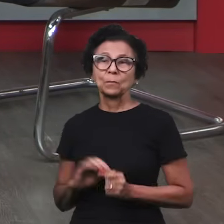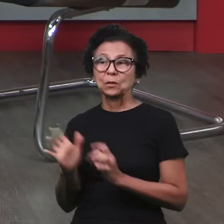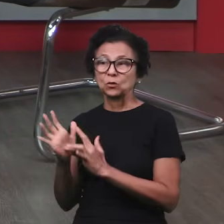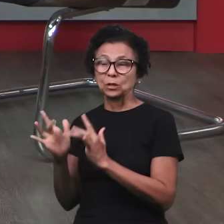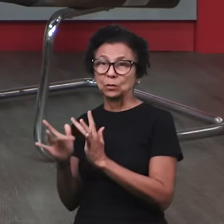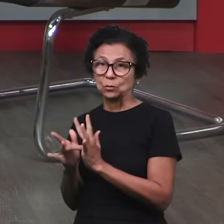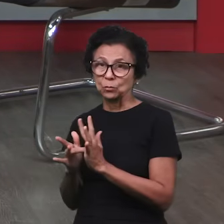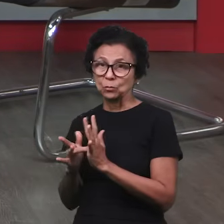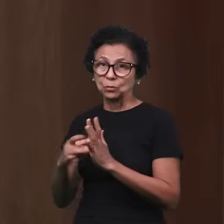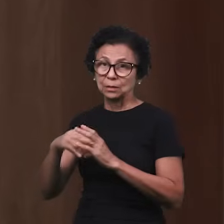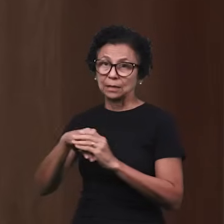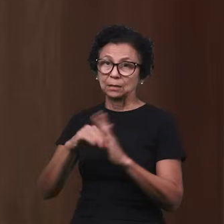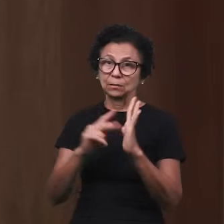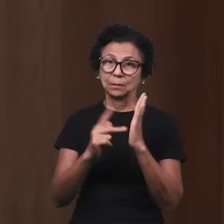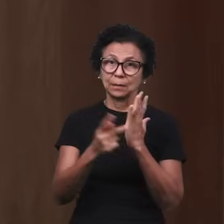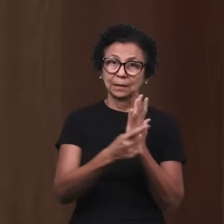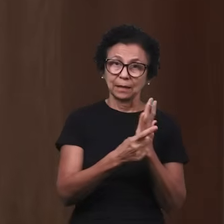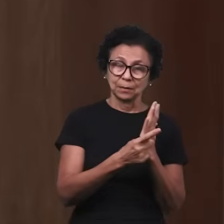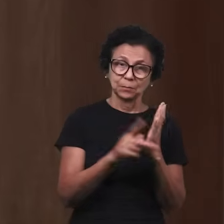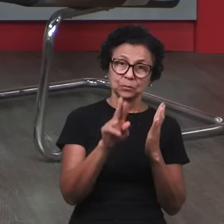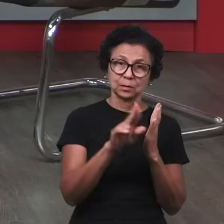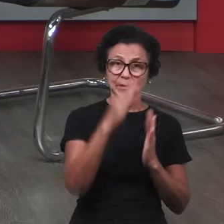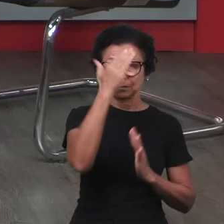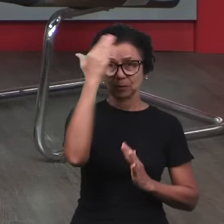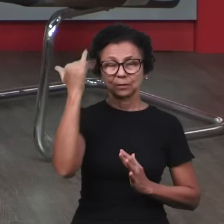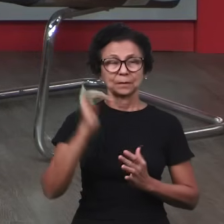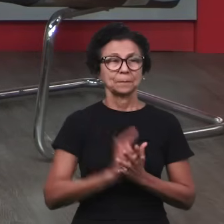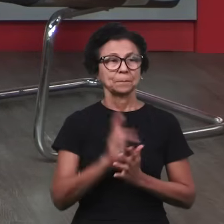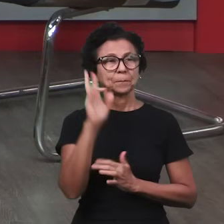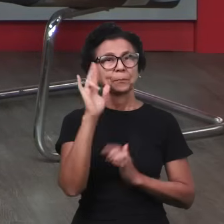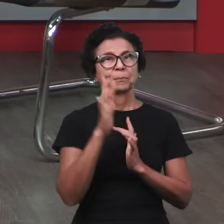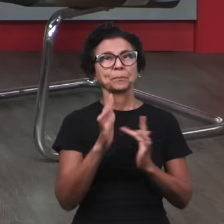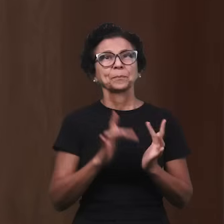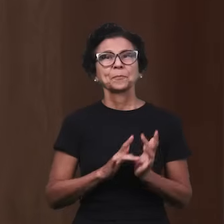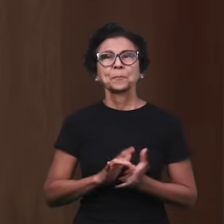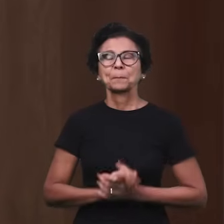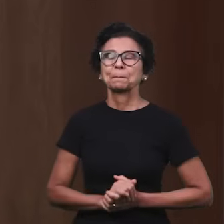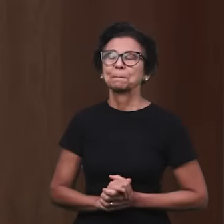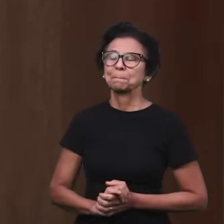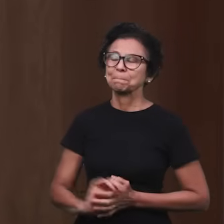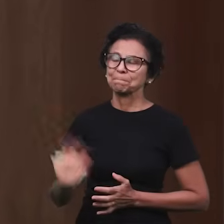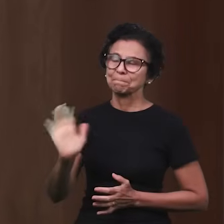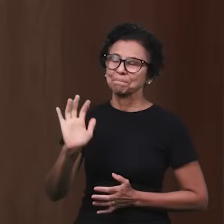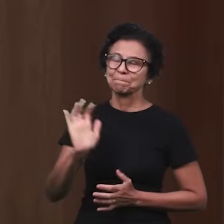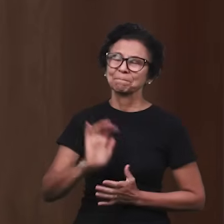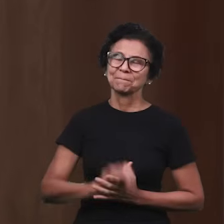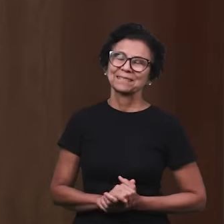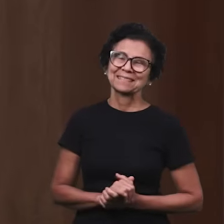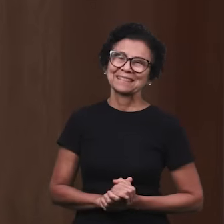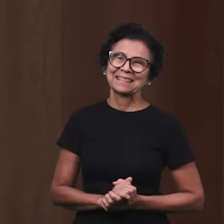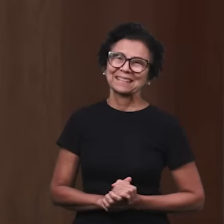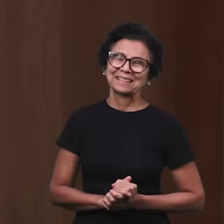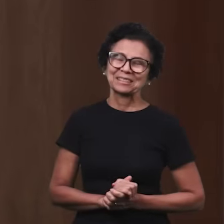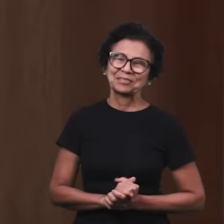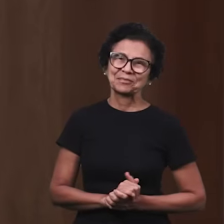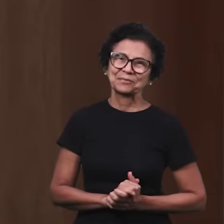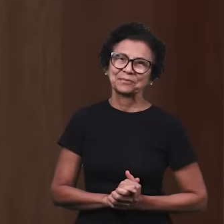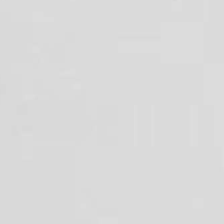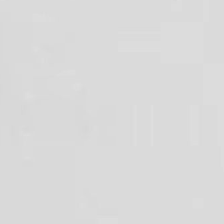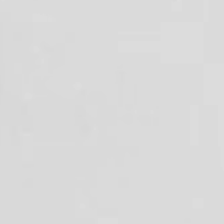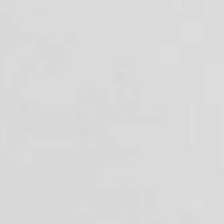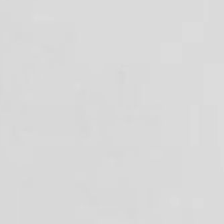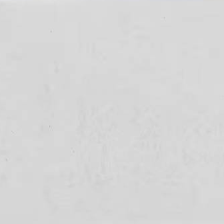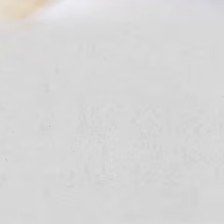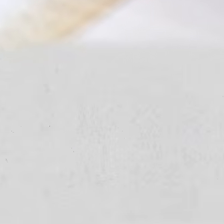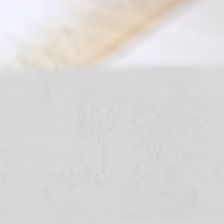parábolas do próximo programa. A paz do Senhor, Alexandre. Paz do Senhor. Paz do Senhor, irmãos. Até o nosso próximo programa.